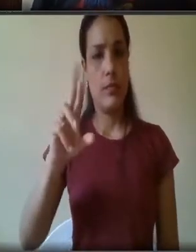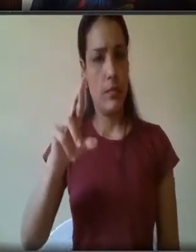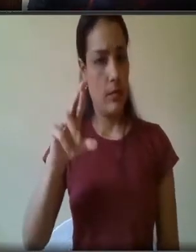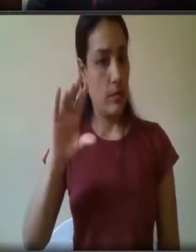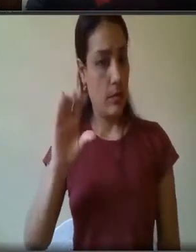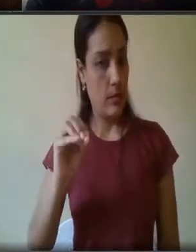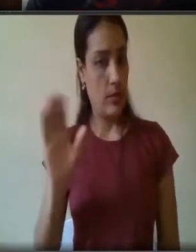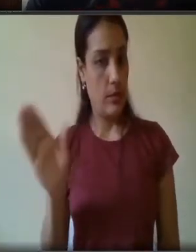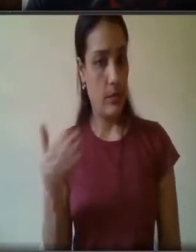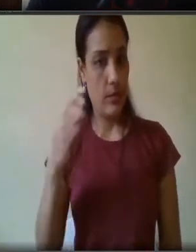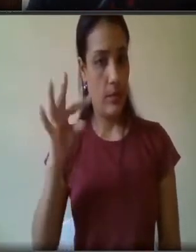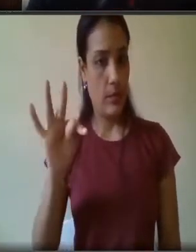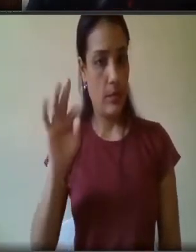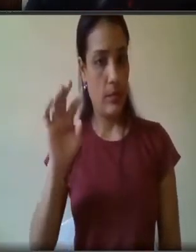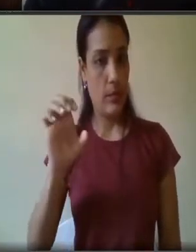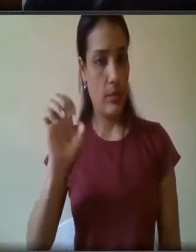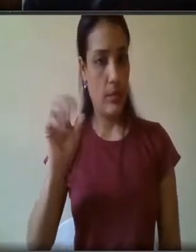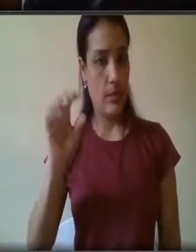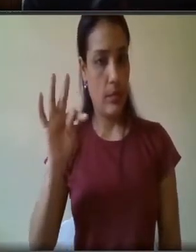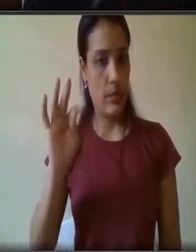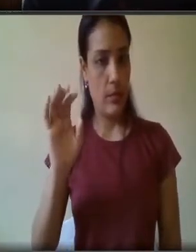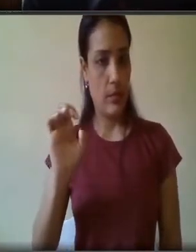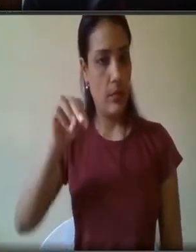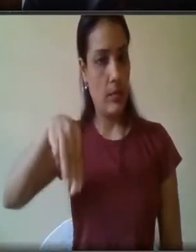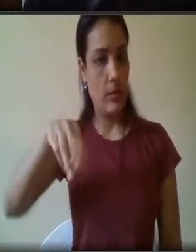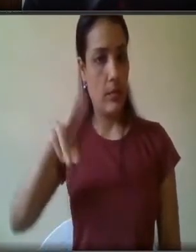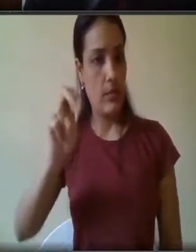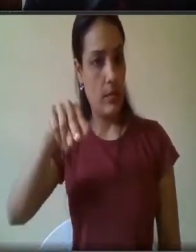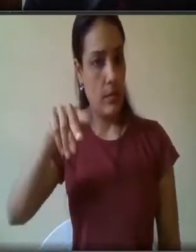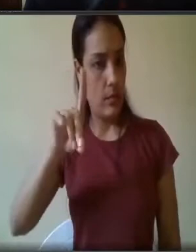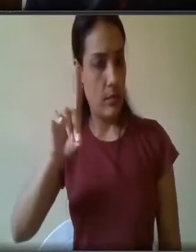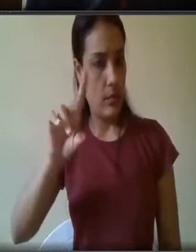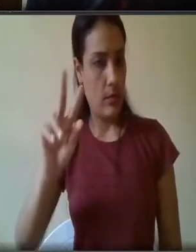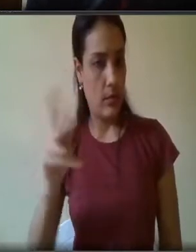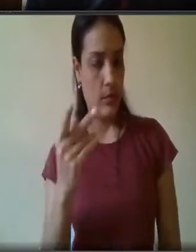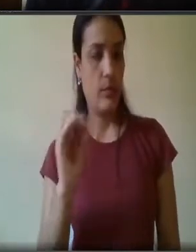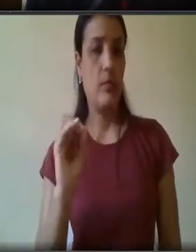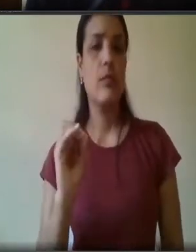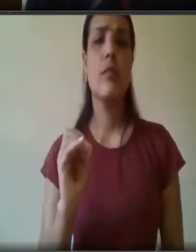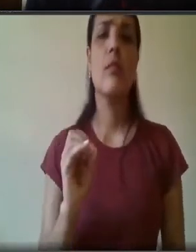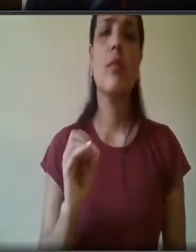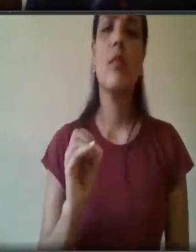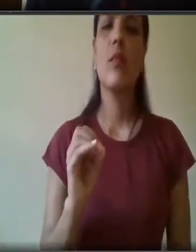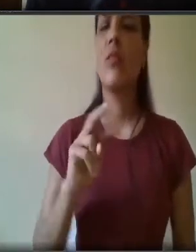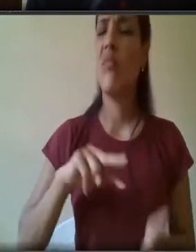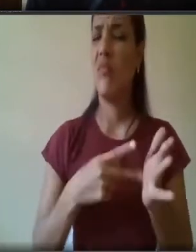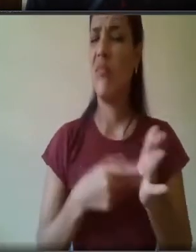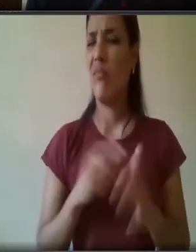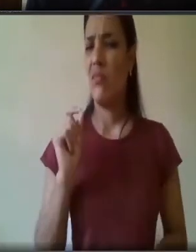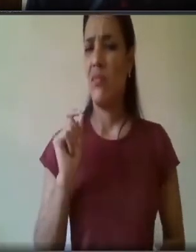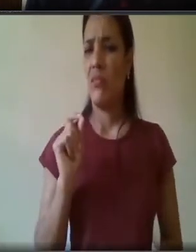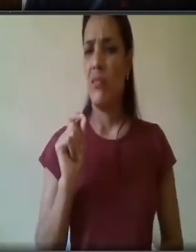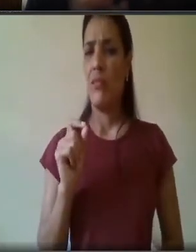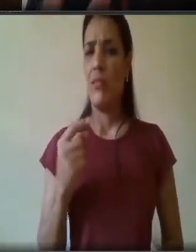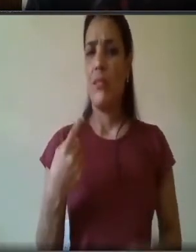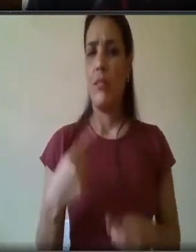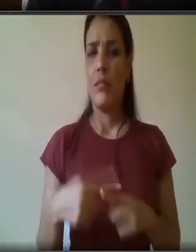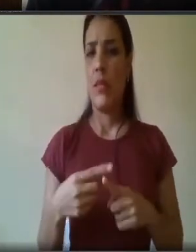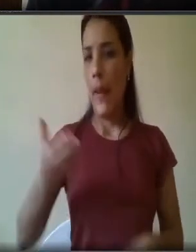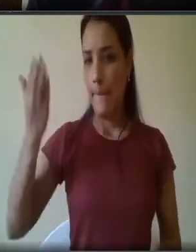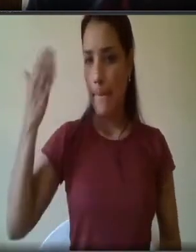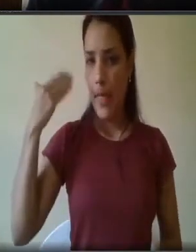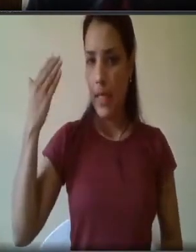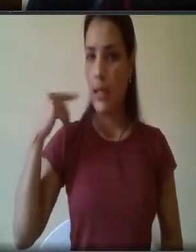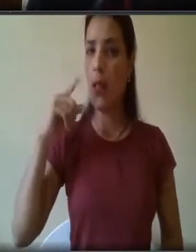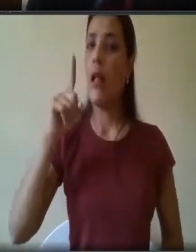planalto. O que é isso? Morro testemunho, ele está dizendo para mim que um dia isso foi um quadrado. É a